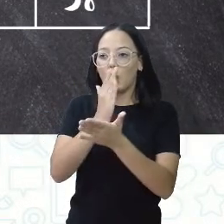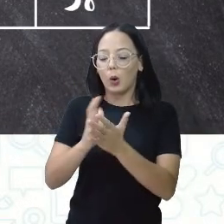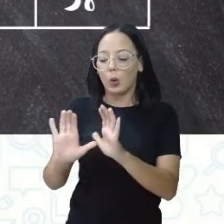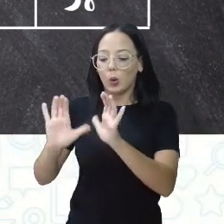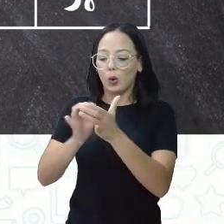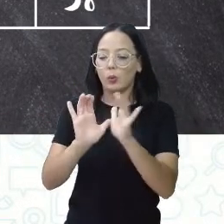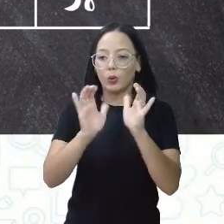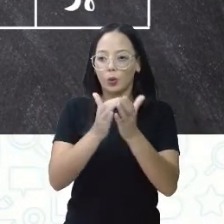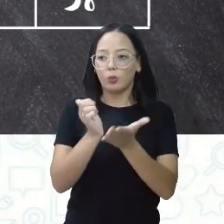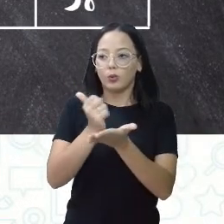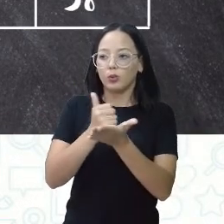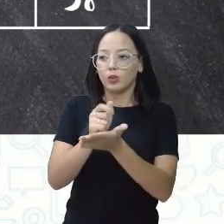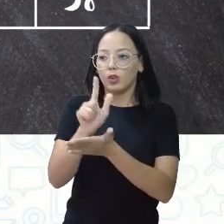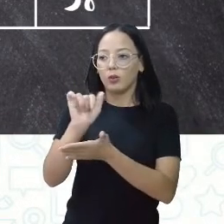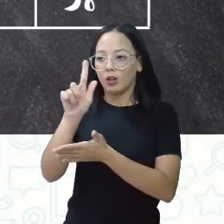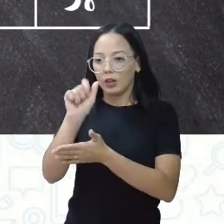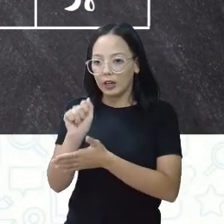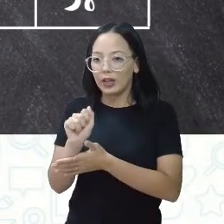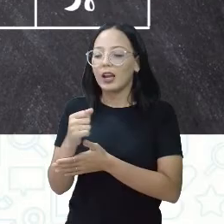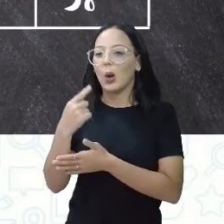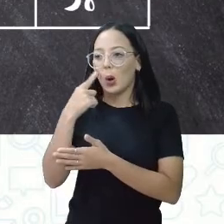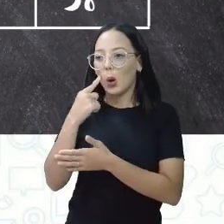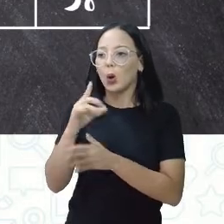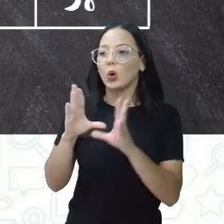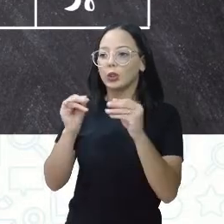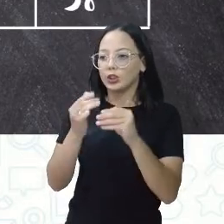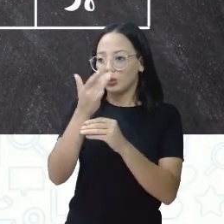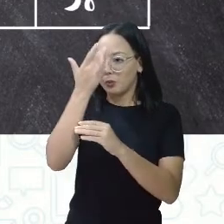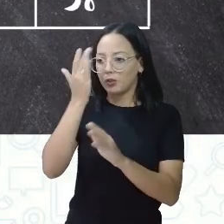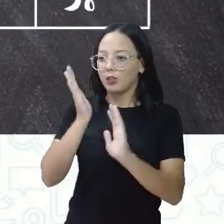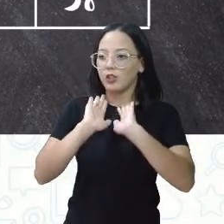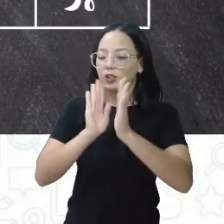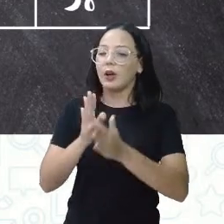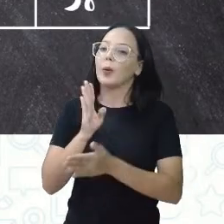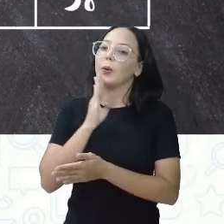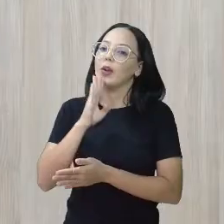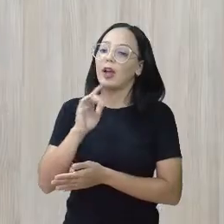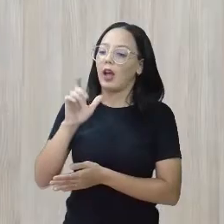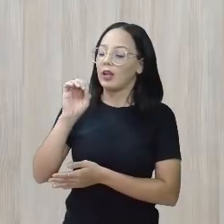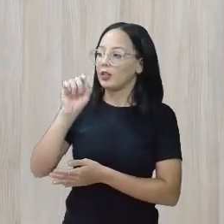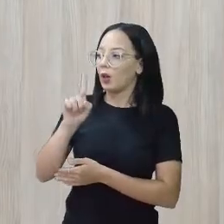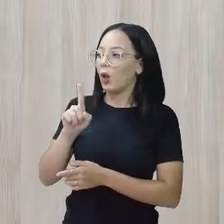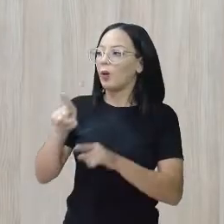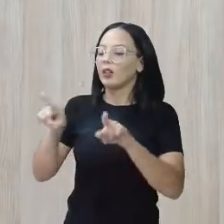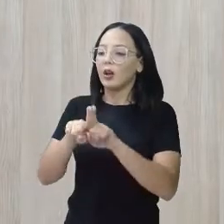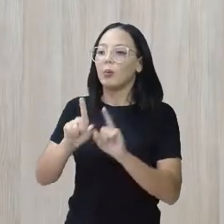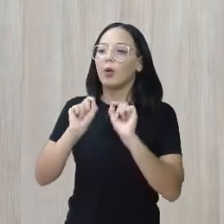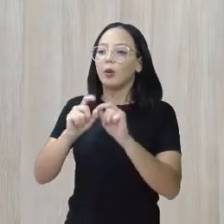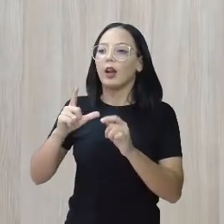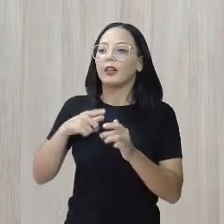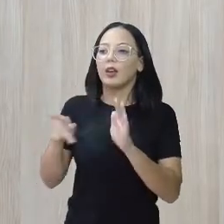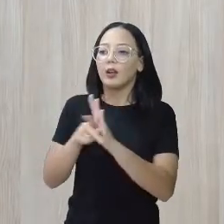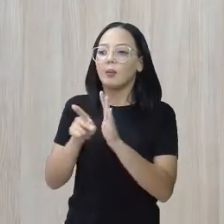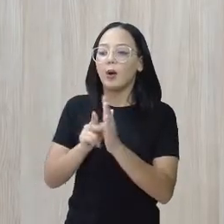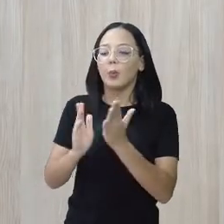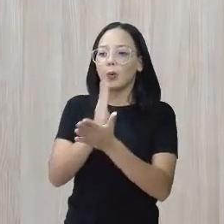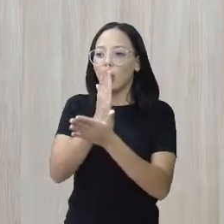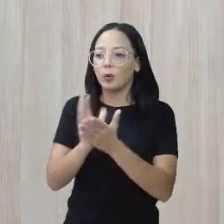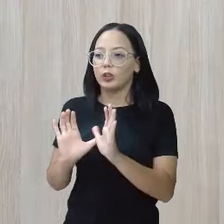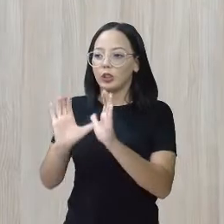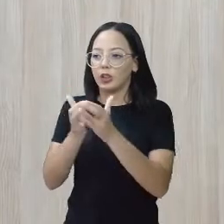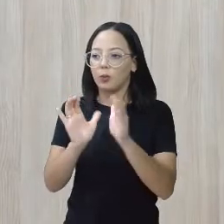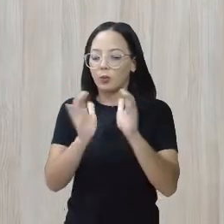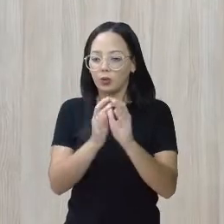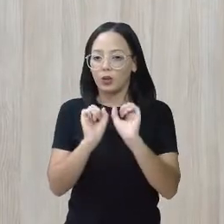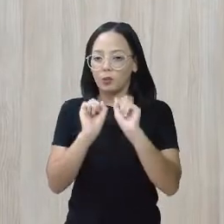times do jogo League of Legends, né? Olha ali, todo mundo já conhece o LoL. E aí eu tenho uma performance de algumas equipes.